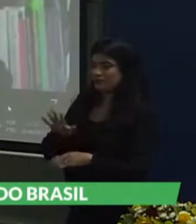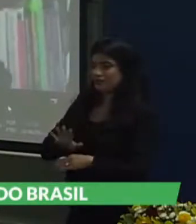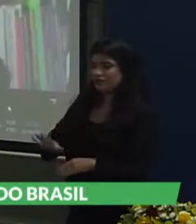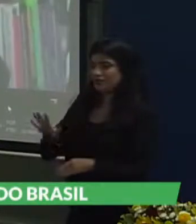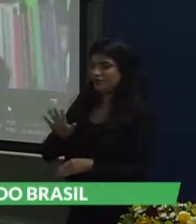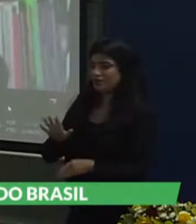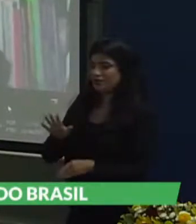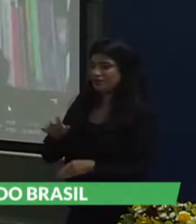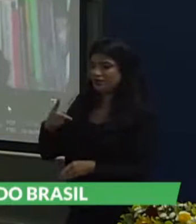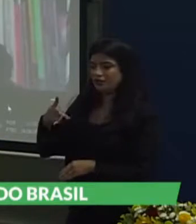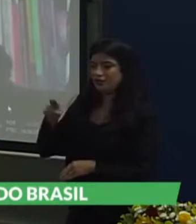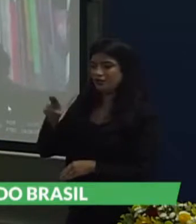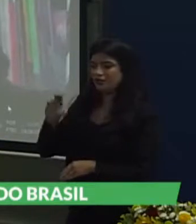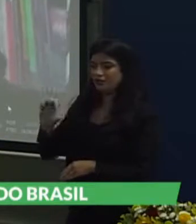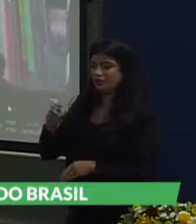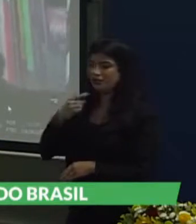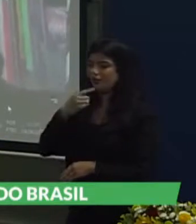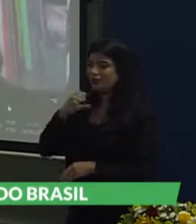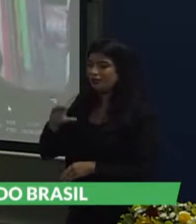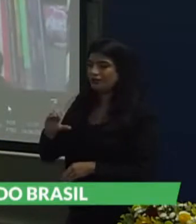psicologia da PUC de Campinas.